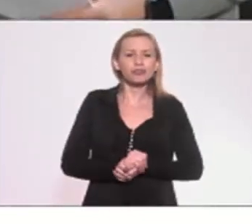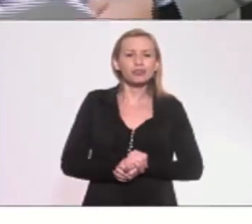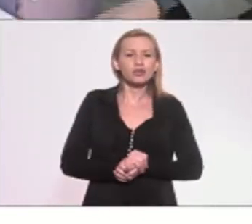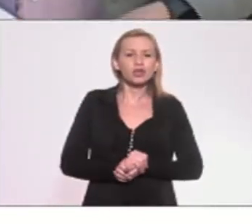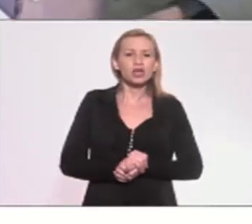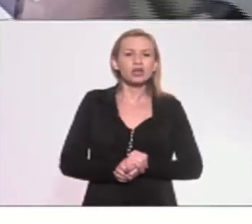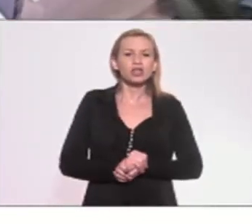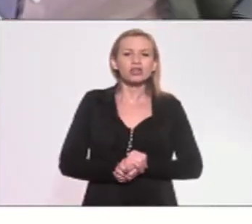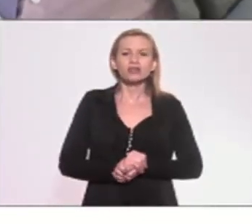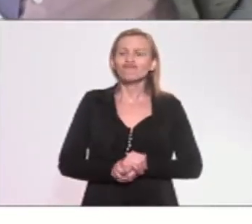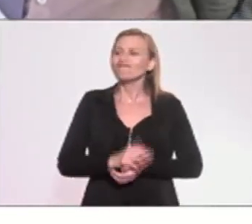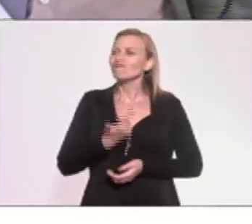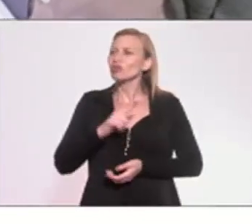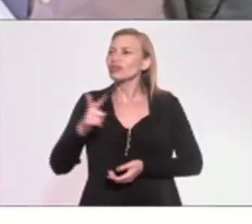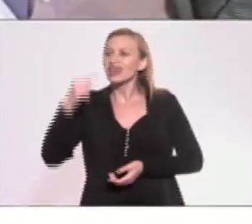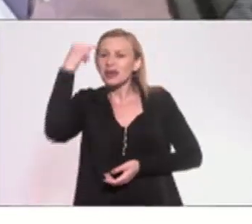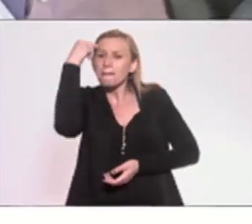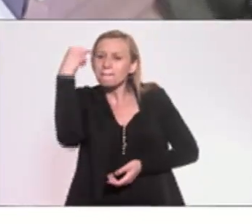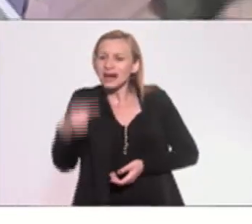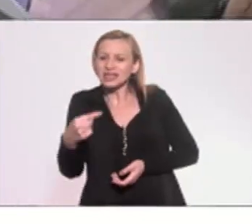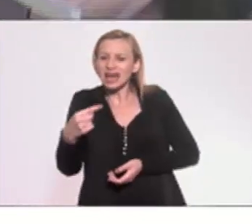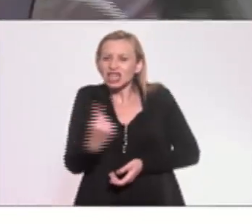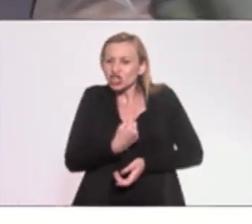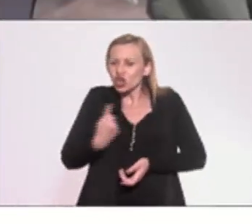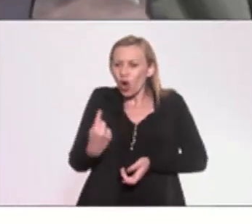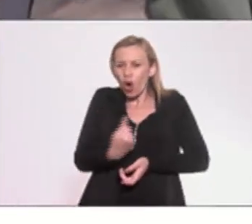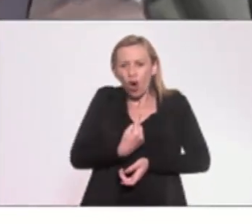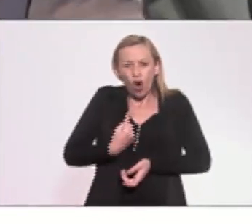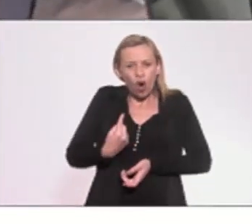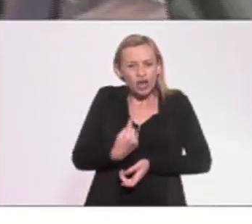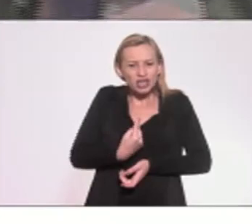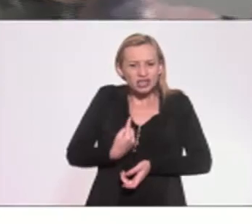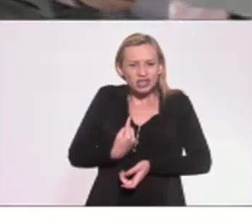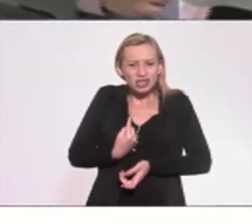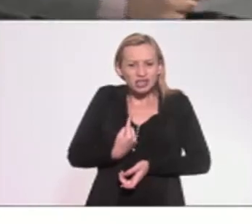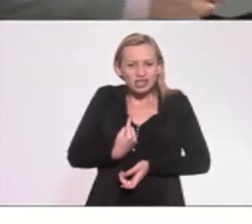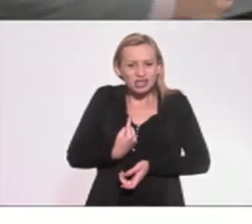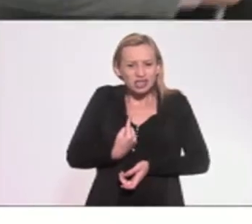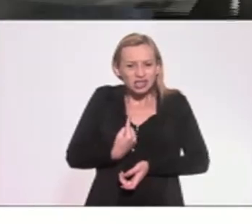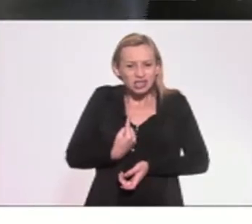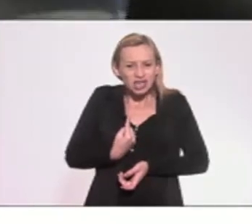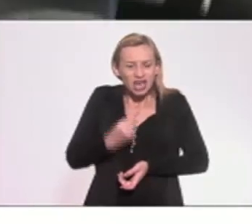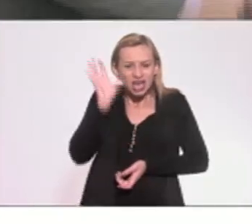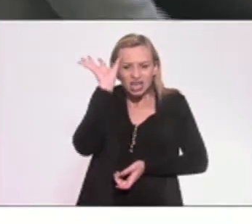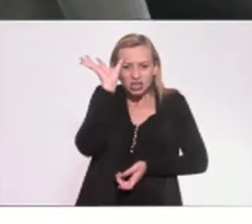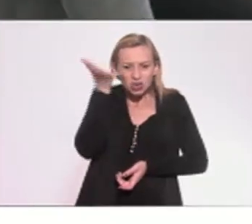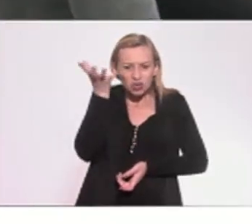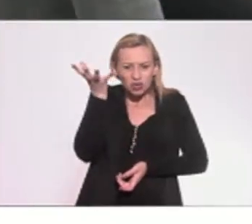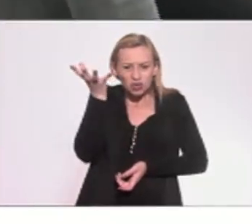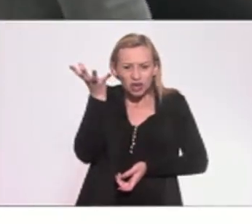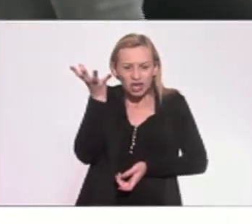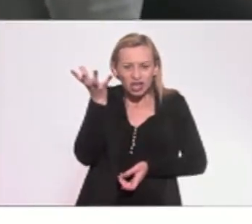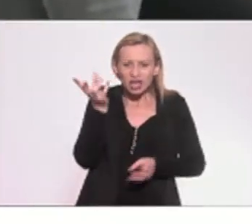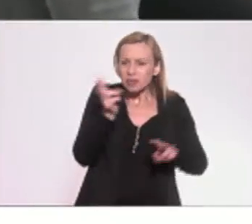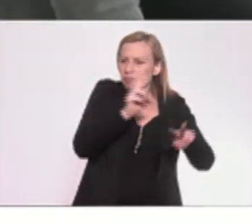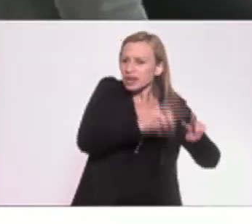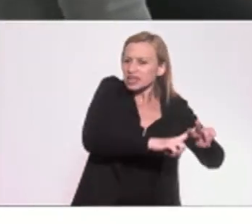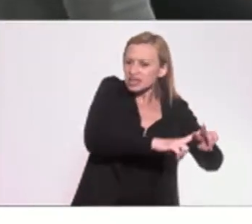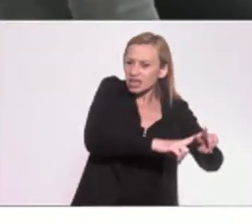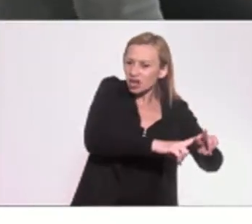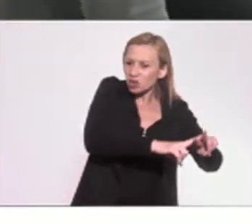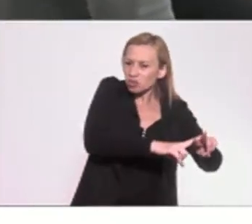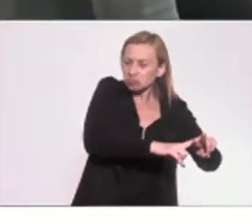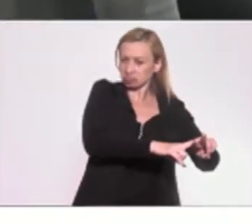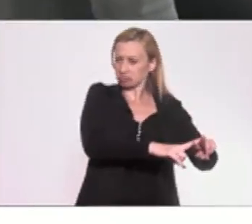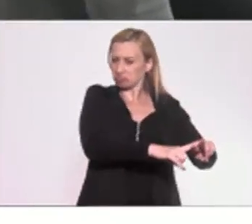que mandar para dentro dessa casa prisões que não sejam prisões que